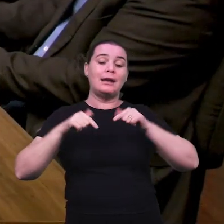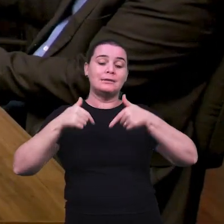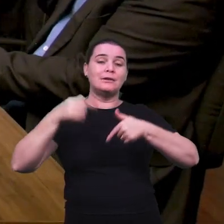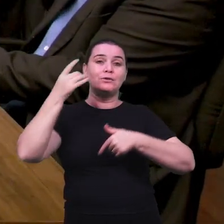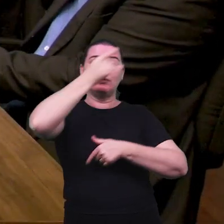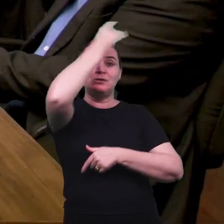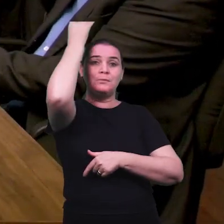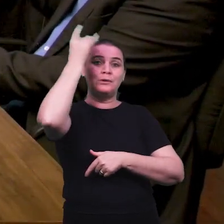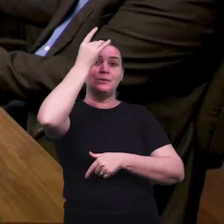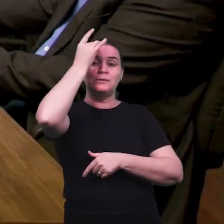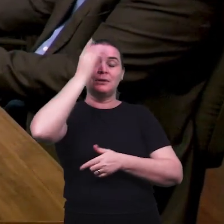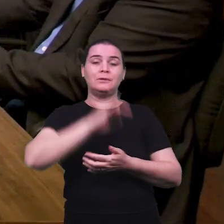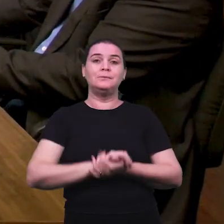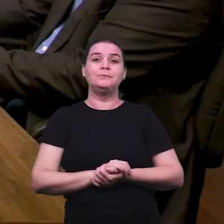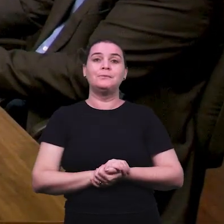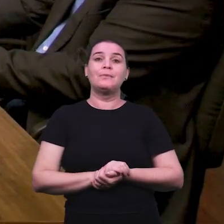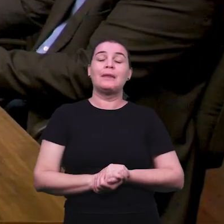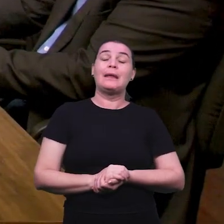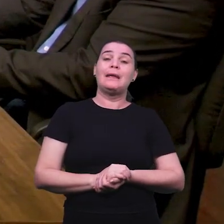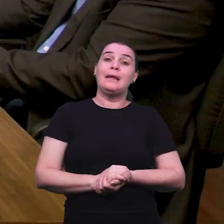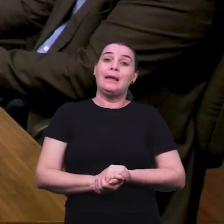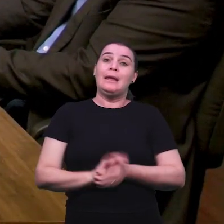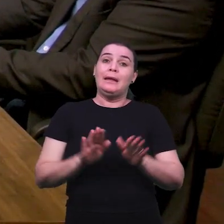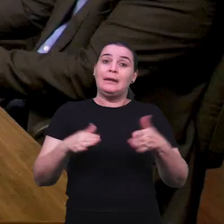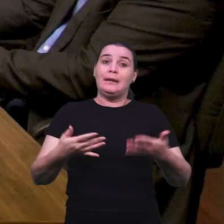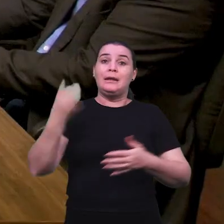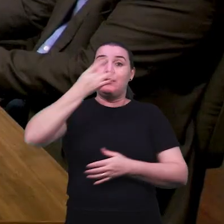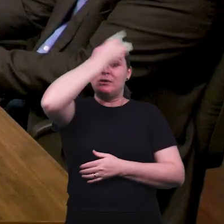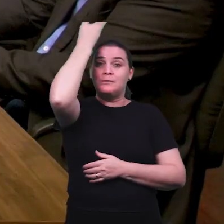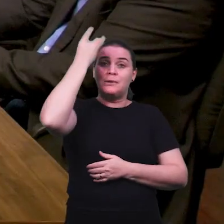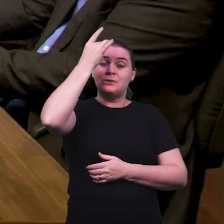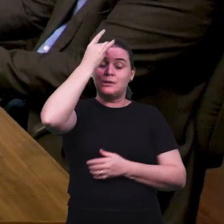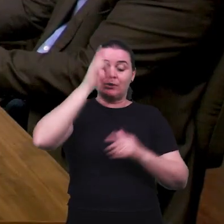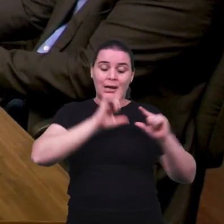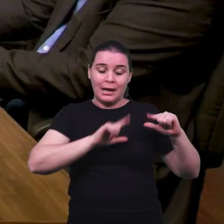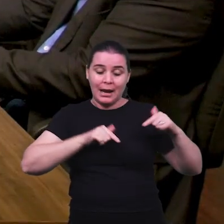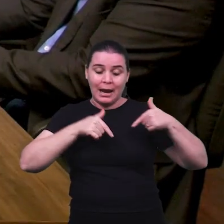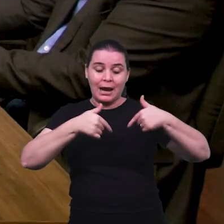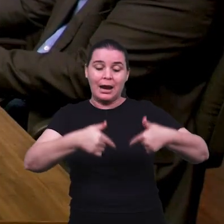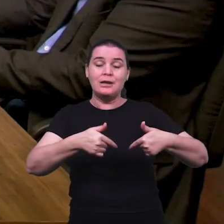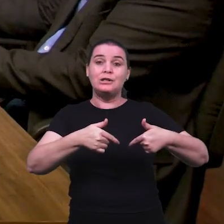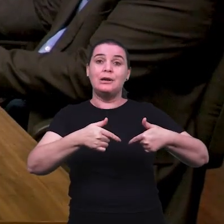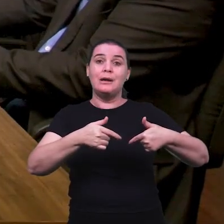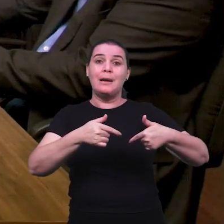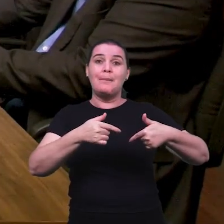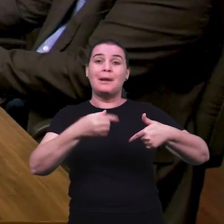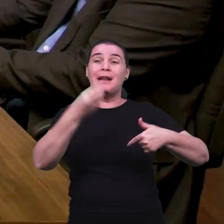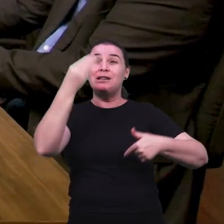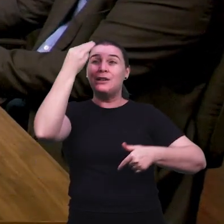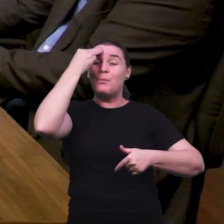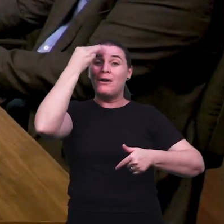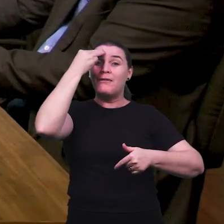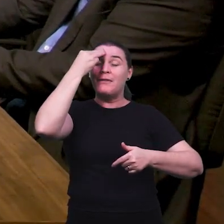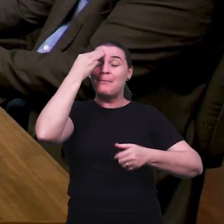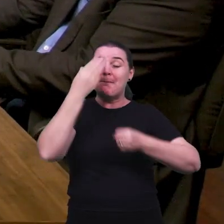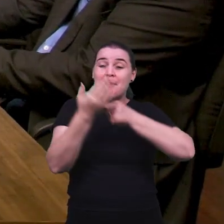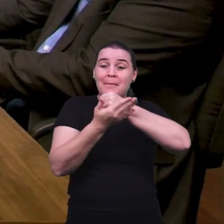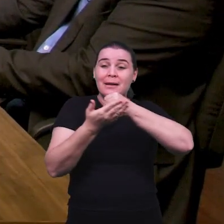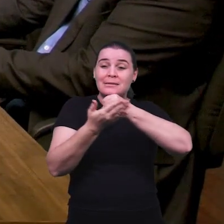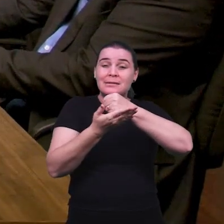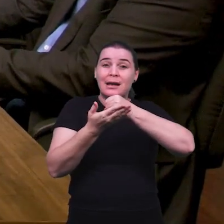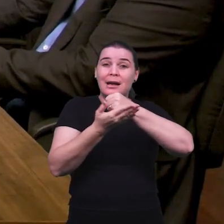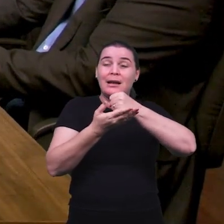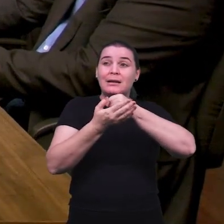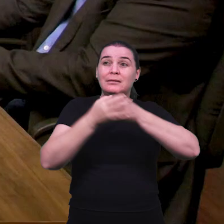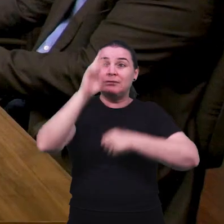valor na eternidade. O Espírito Santo, ele age exatamente para que tenhamos uma mente firme no Senhor, né?